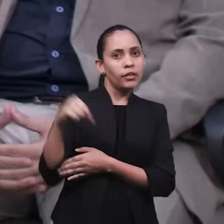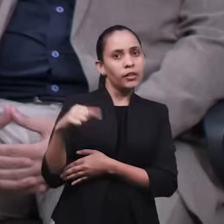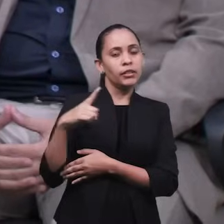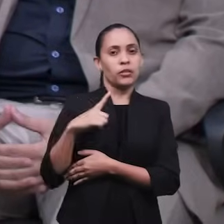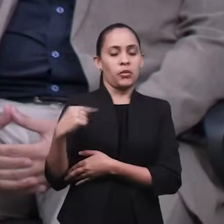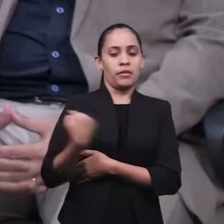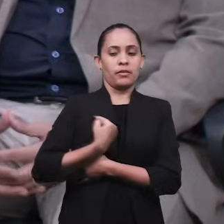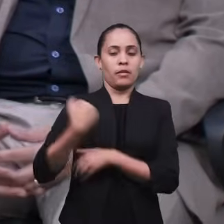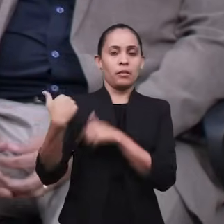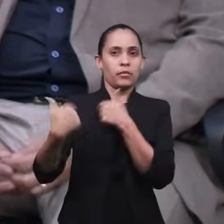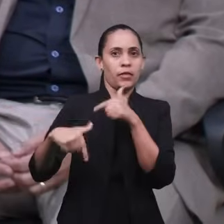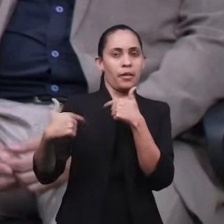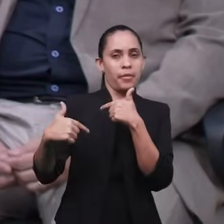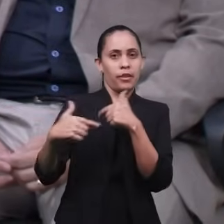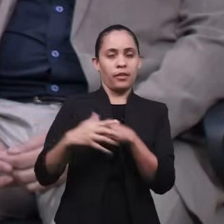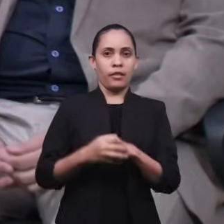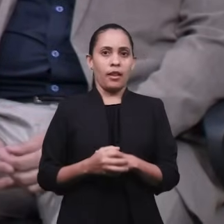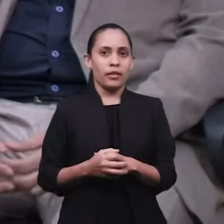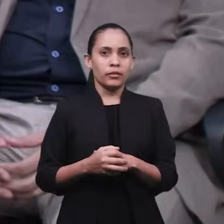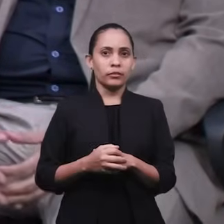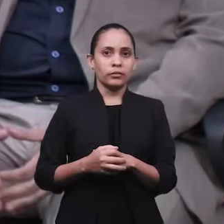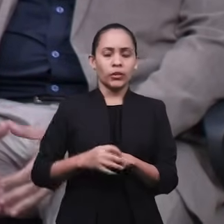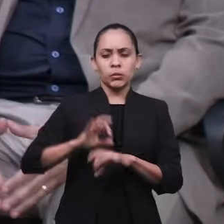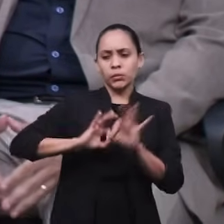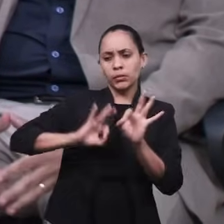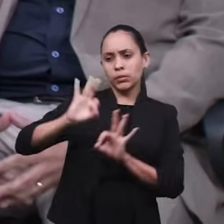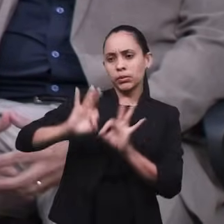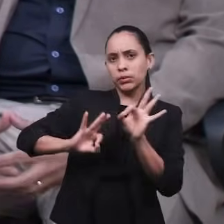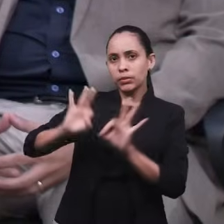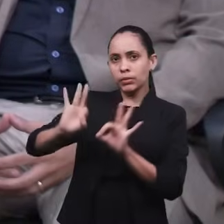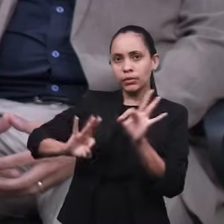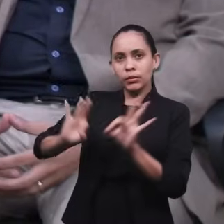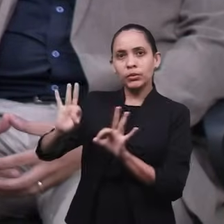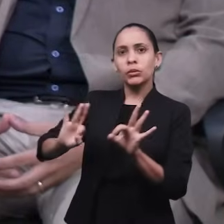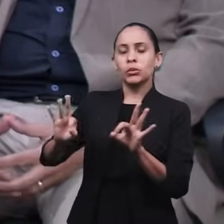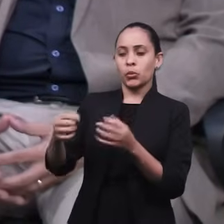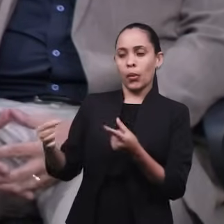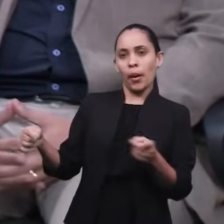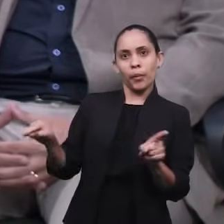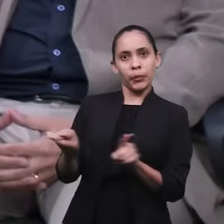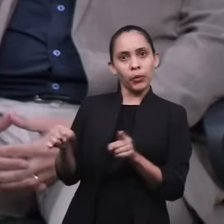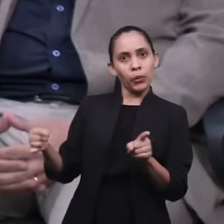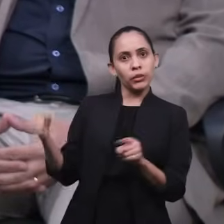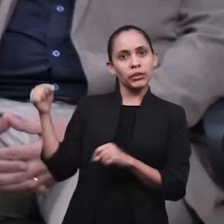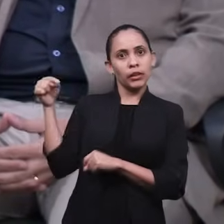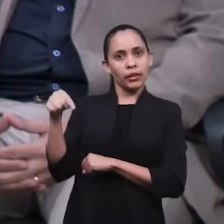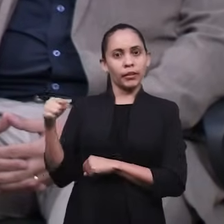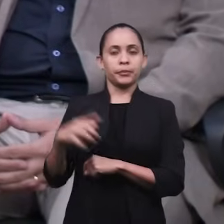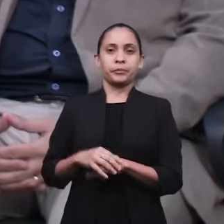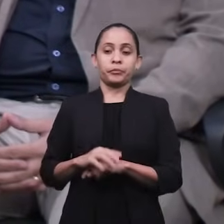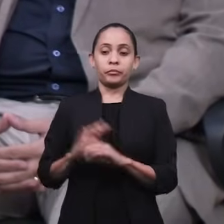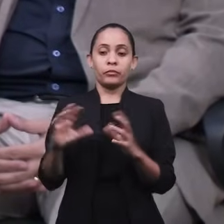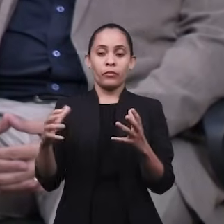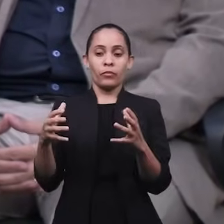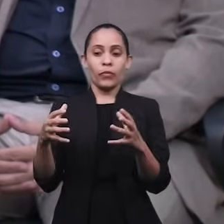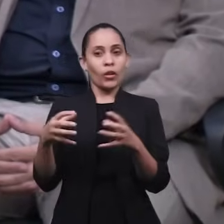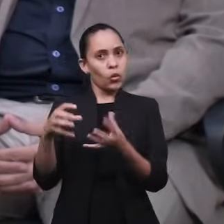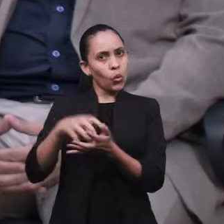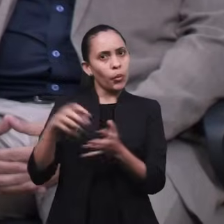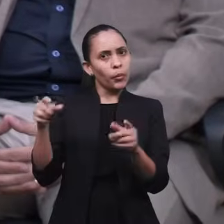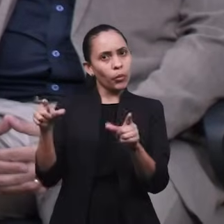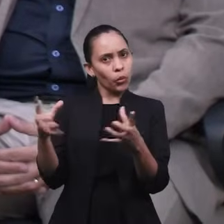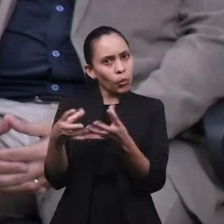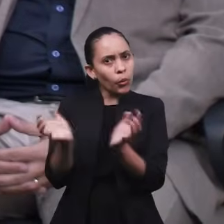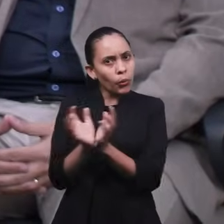temos trabalhado toda a produção musical da Igreja Cristã Maranata é feita no departamento de louvor.